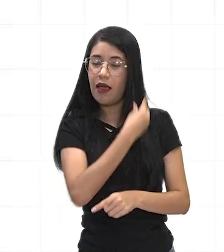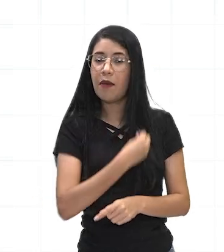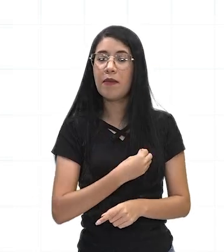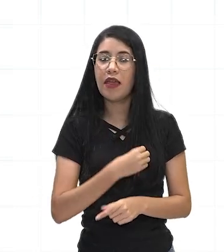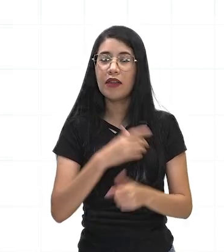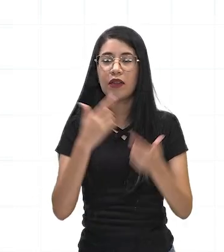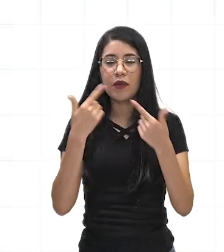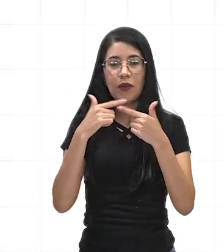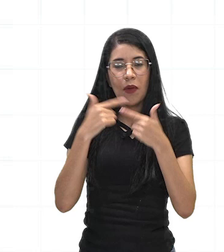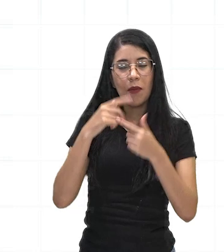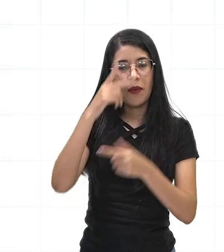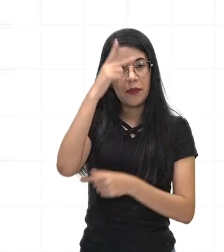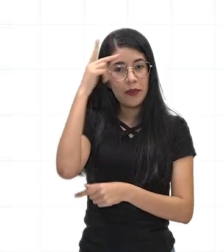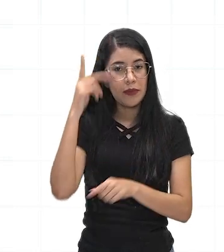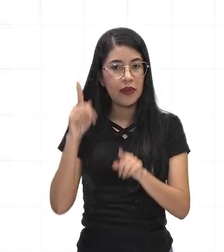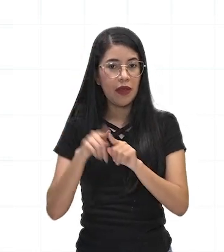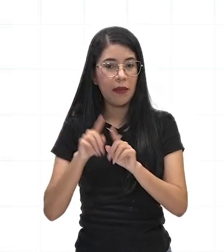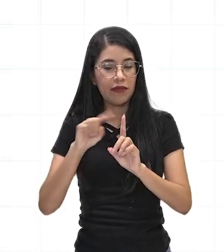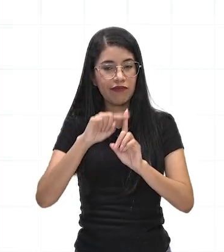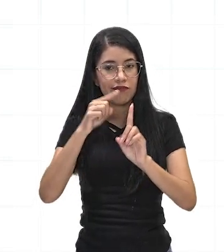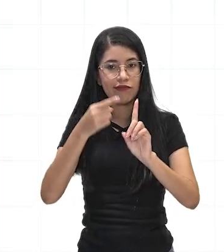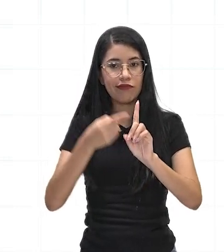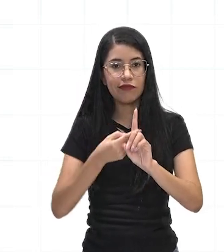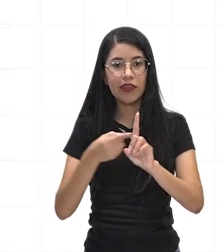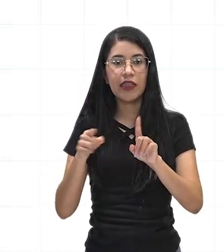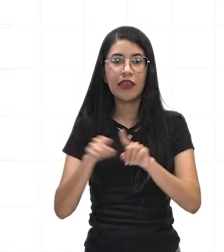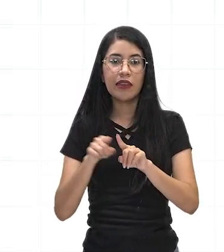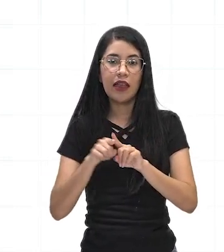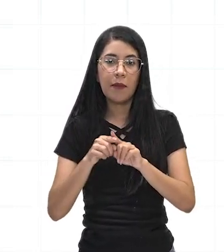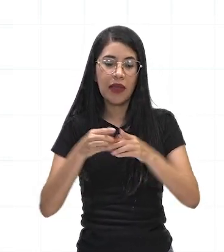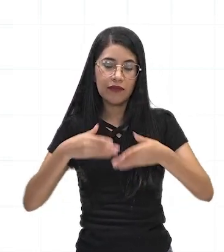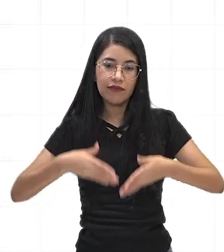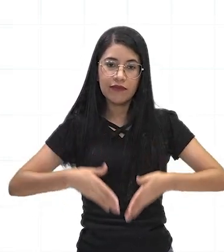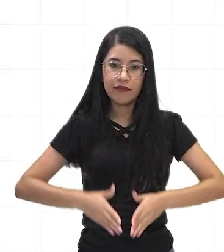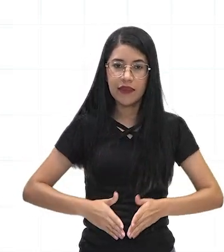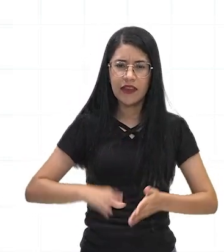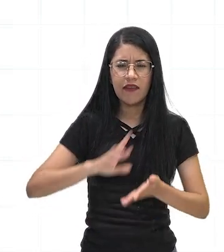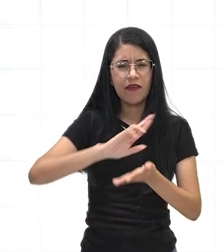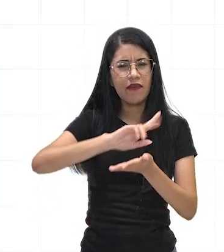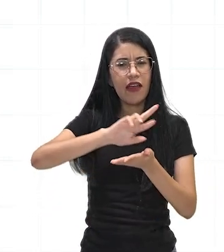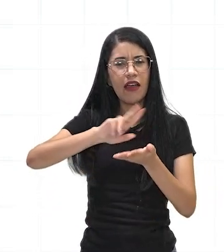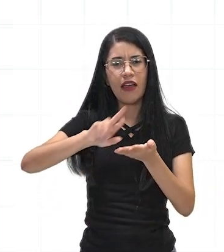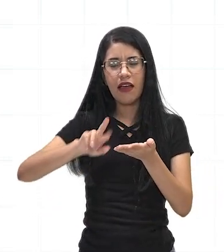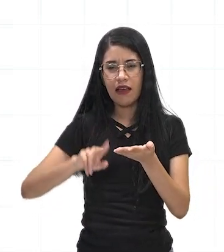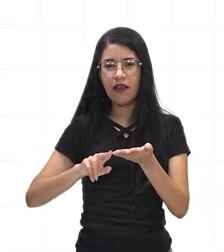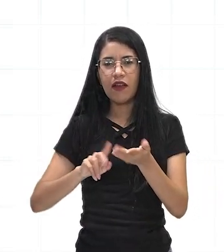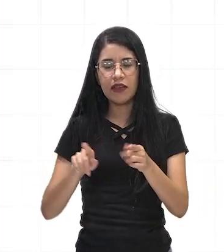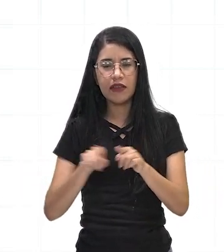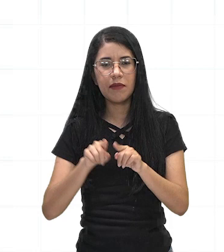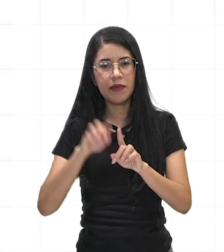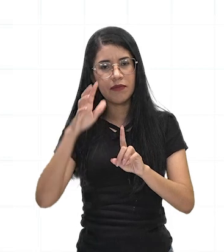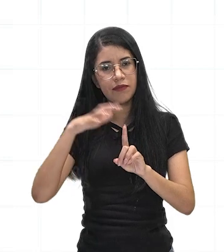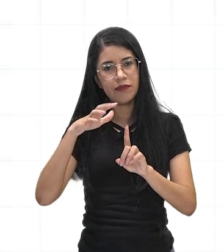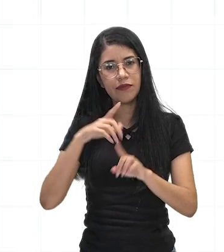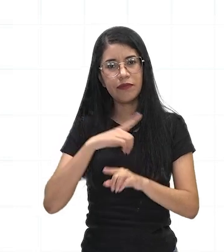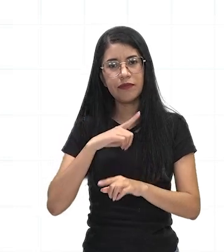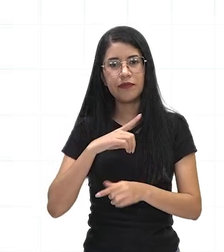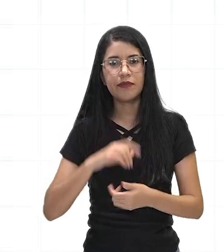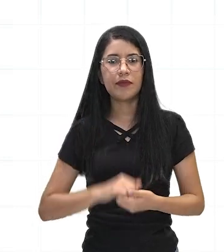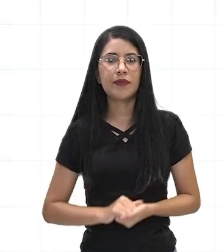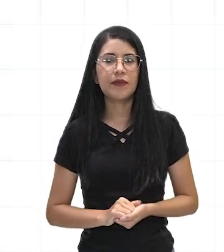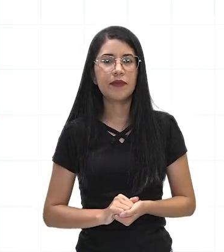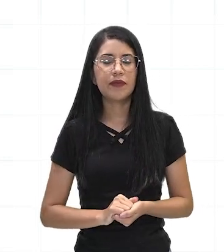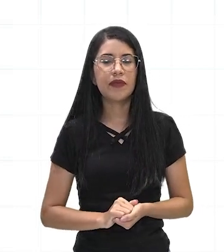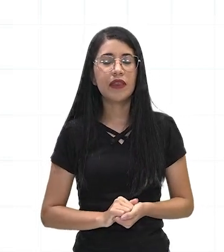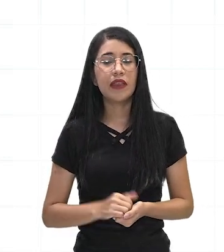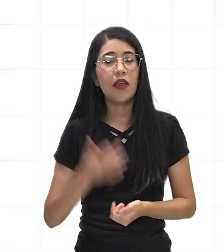das pessoas, na gestação e no parto, entre outras coisas. Então, como nós falamos, né, existem pessoas